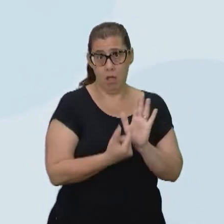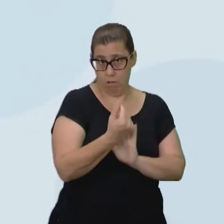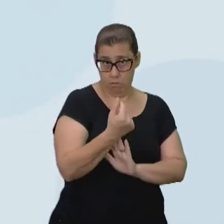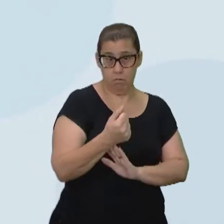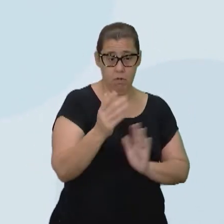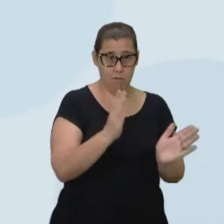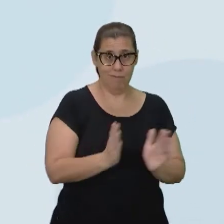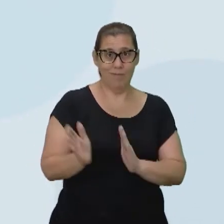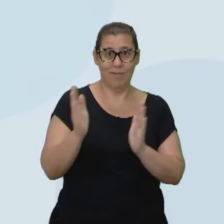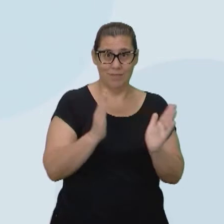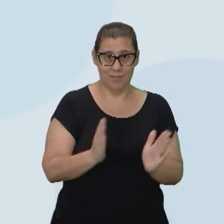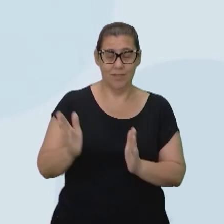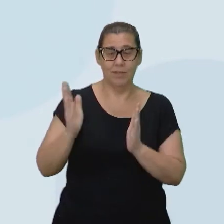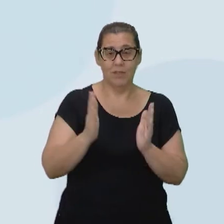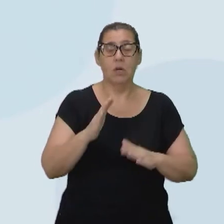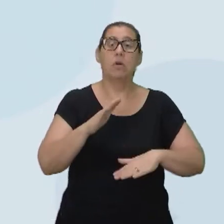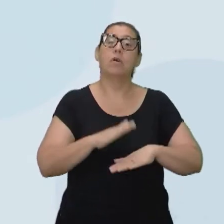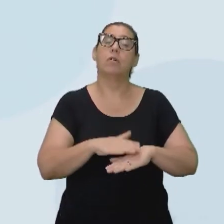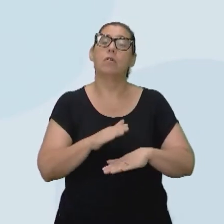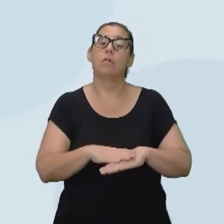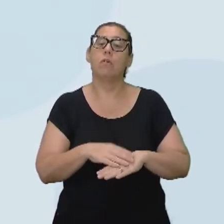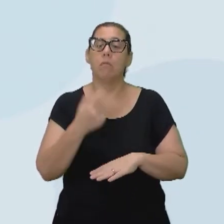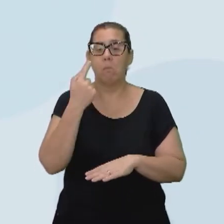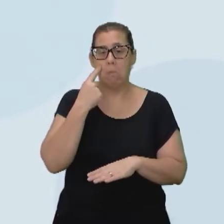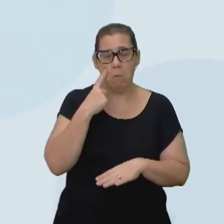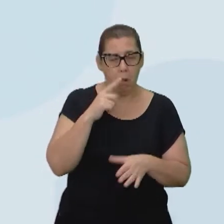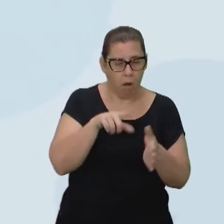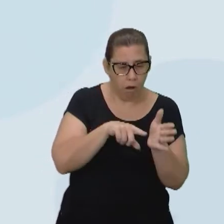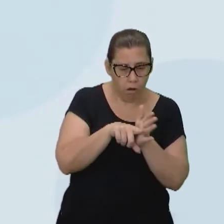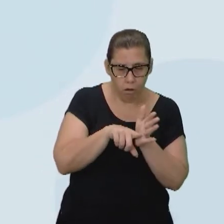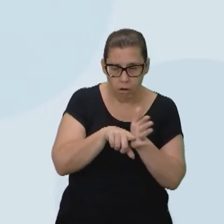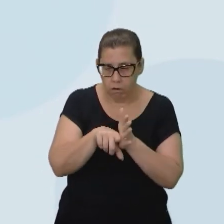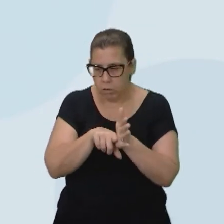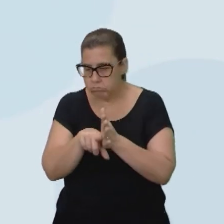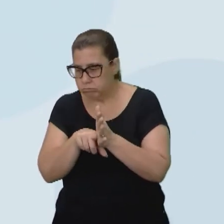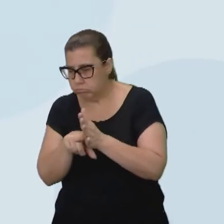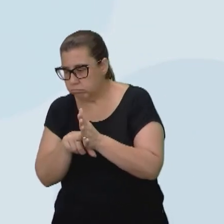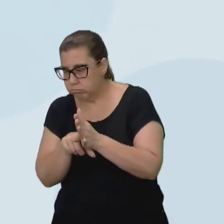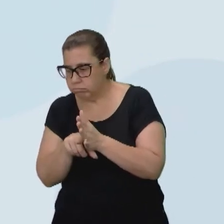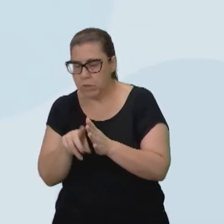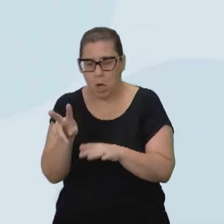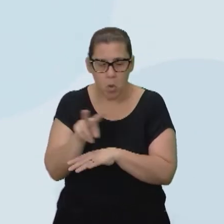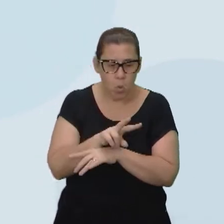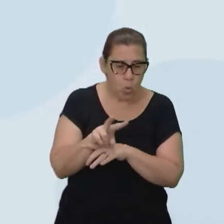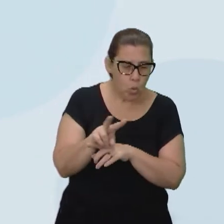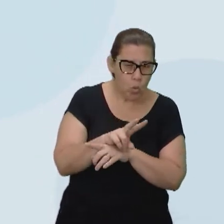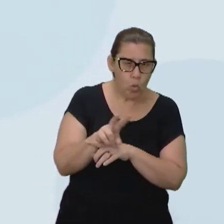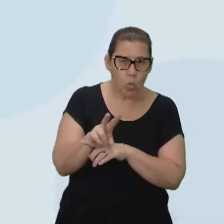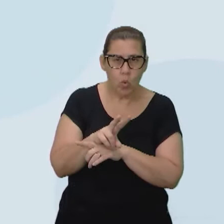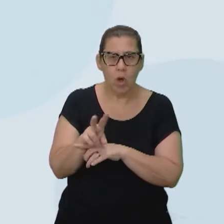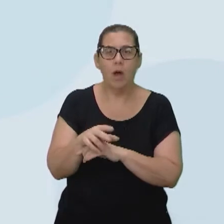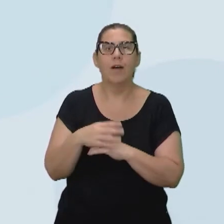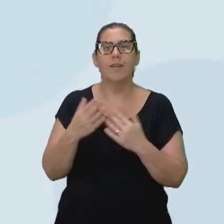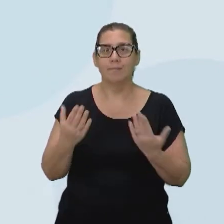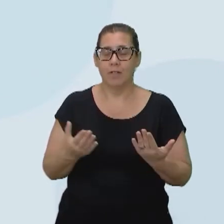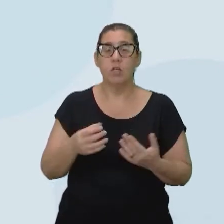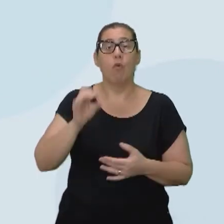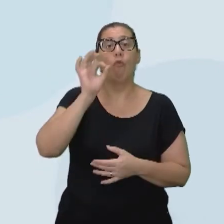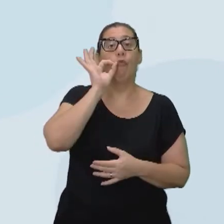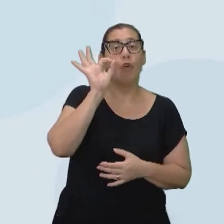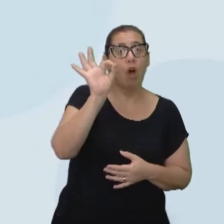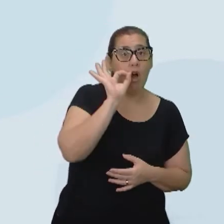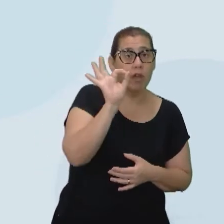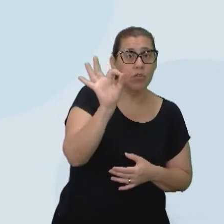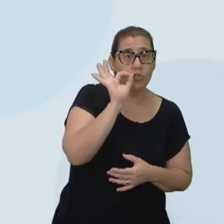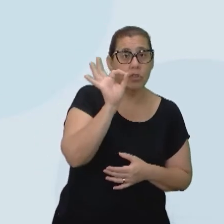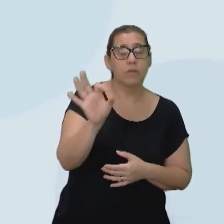produção realiza a captura da subjetividade do trabalhador. É algo que eu já havia comentado, né? Eu falei do Freud, eu falei da